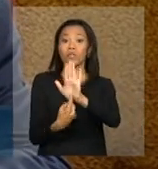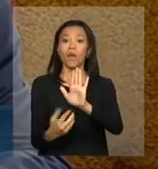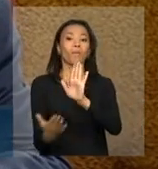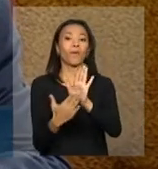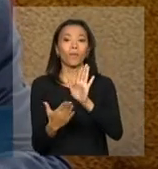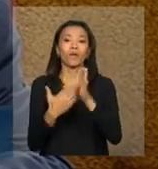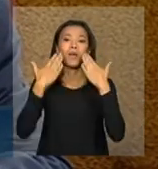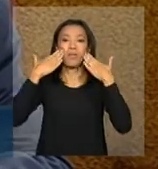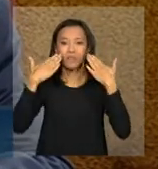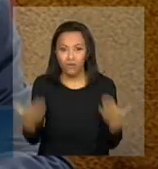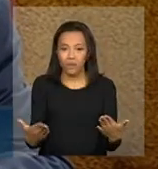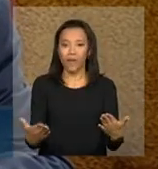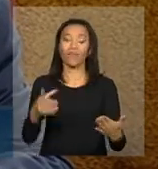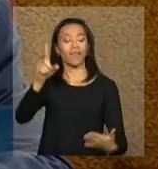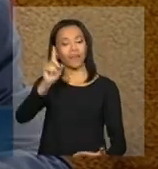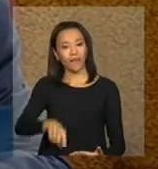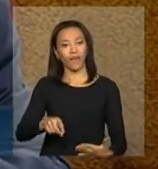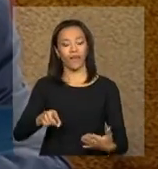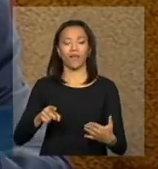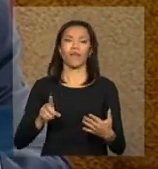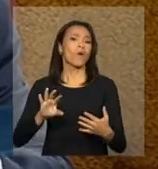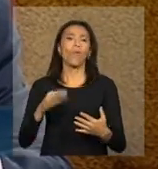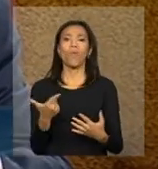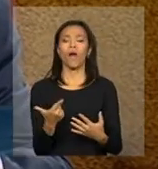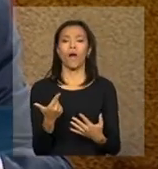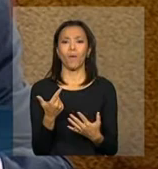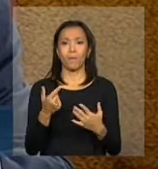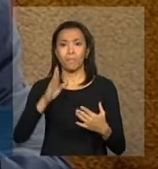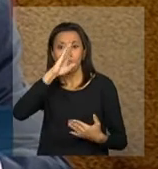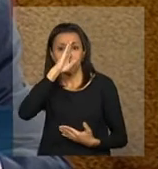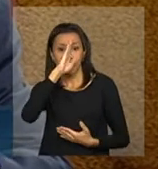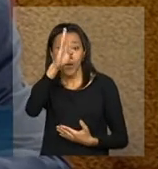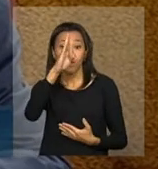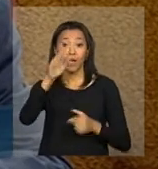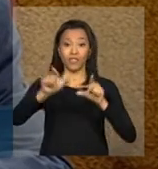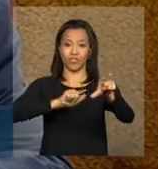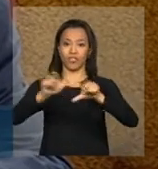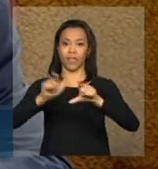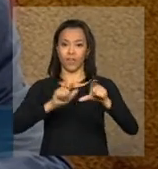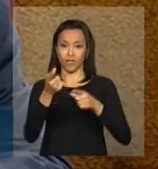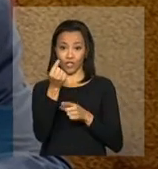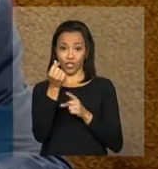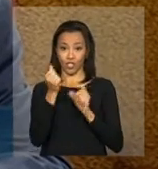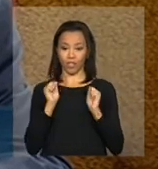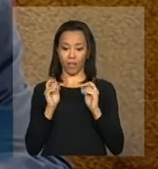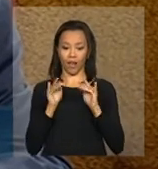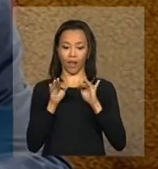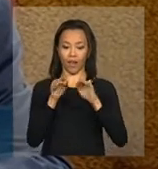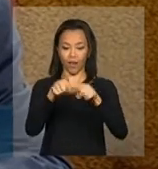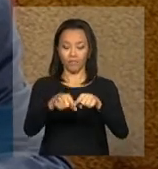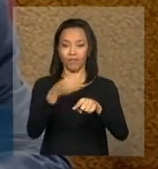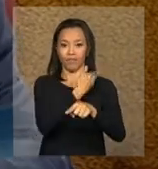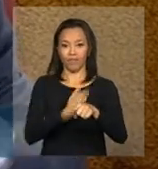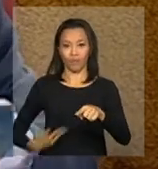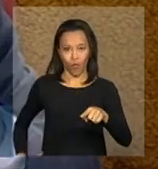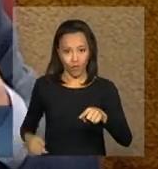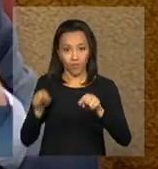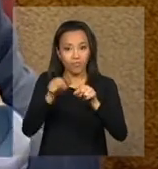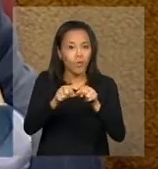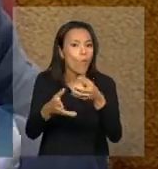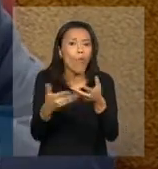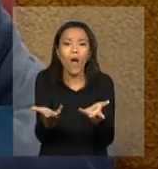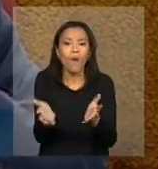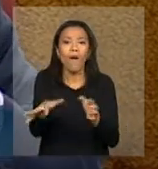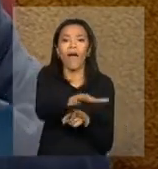foco dessa parte da tarde, indicar qual deve ser a prioridade de governo para a alocação de recursos orçamentários. Vocês vão